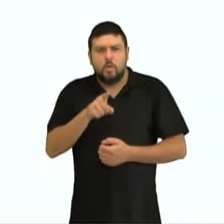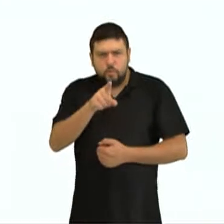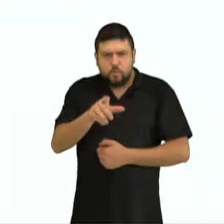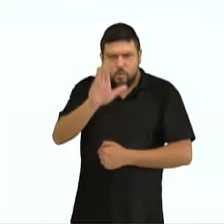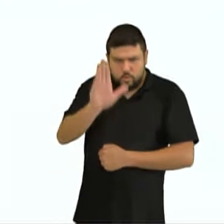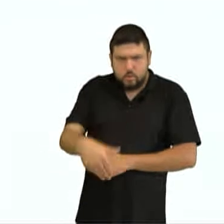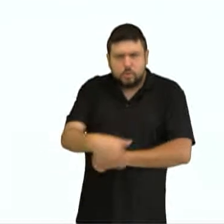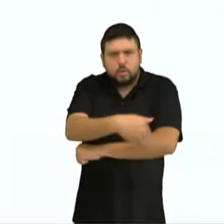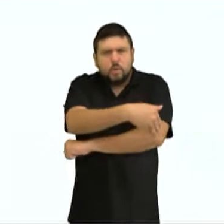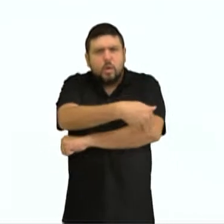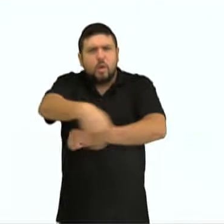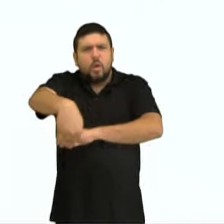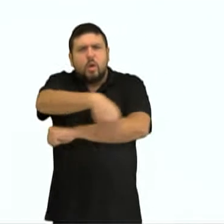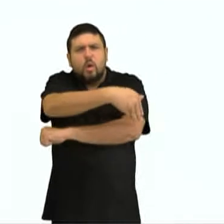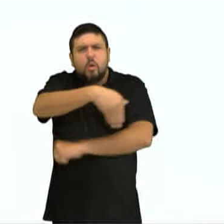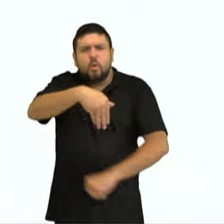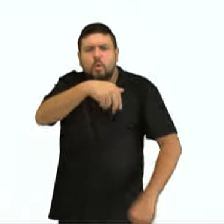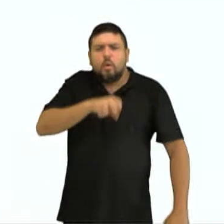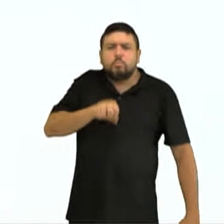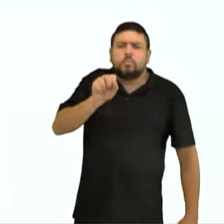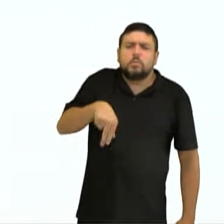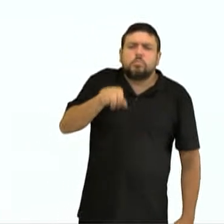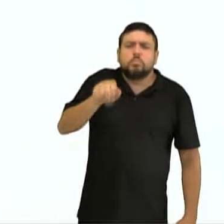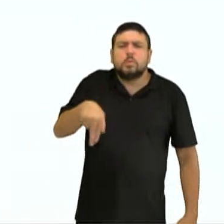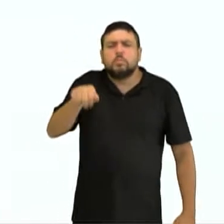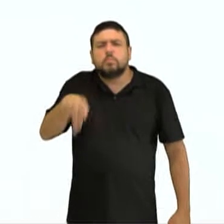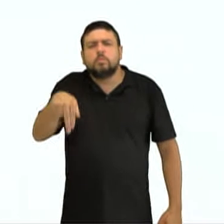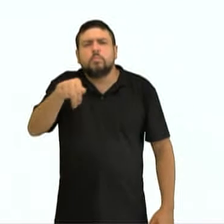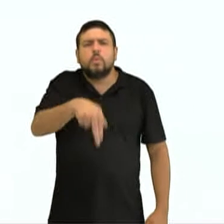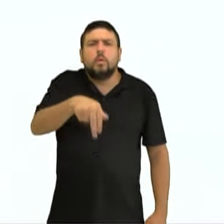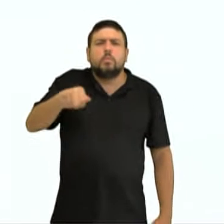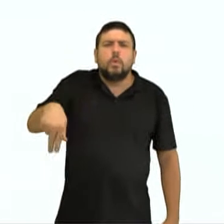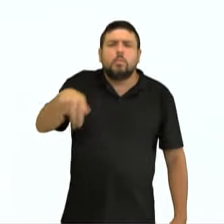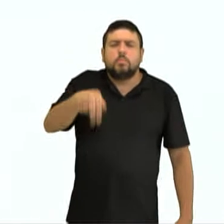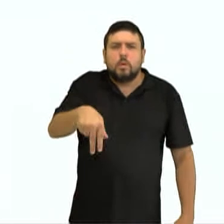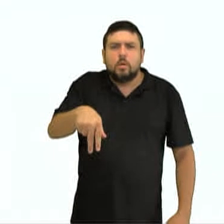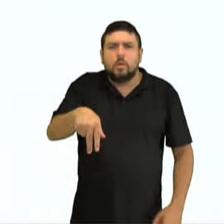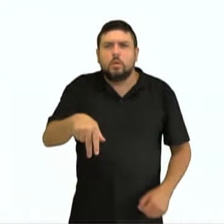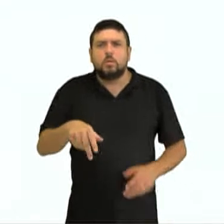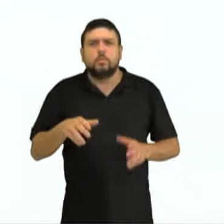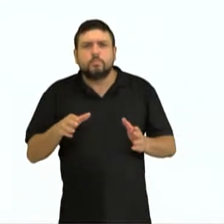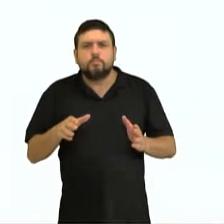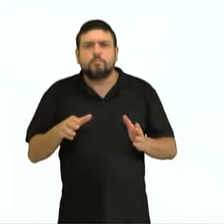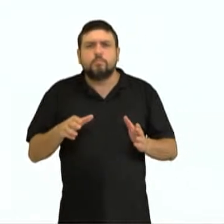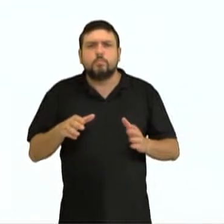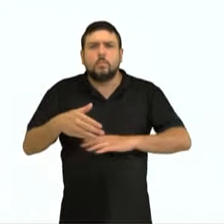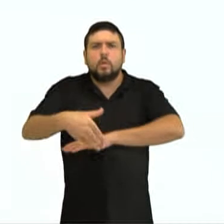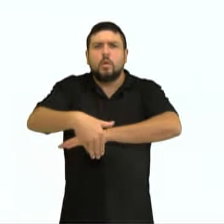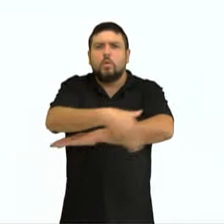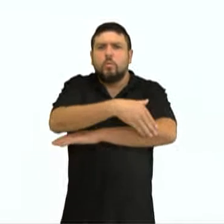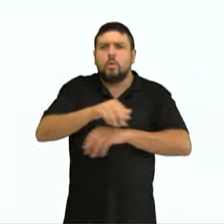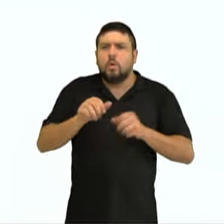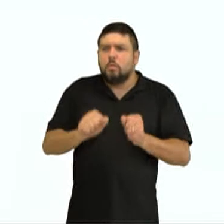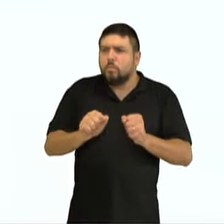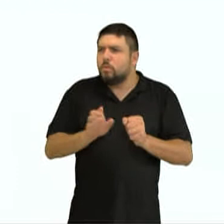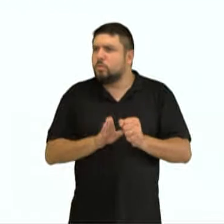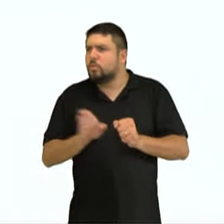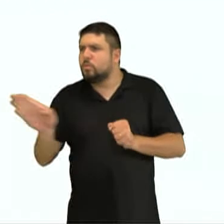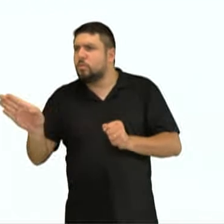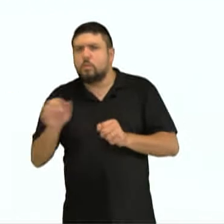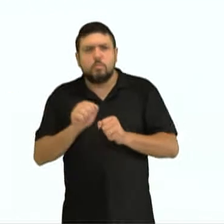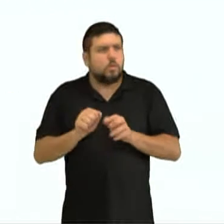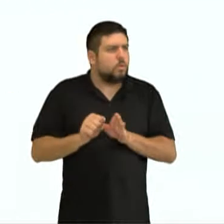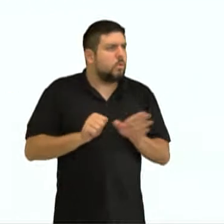pelas ruas, por caminhos, e de repente você tem mais de uma opção de caminho para seguir. E